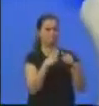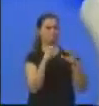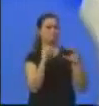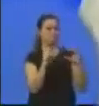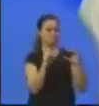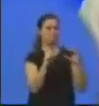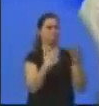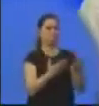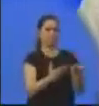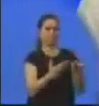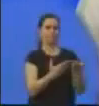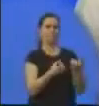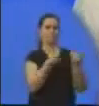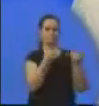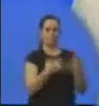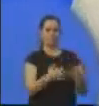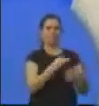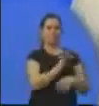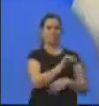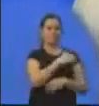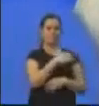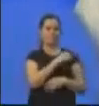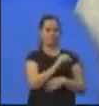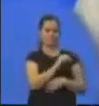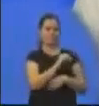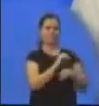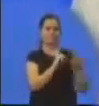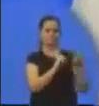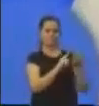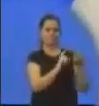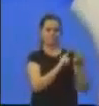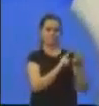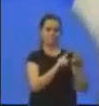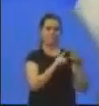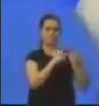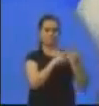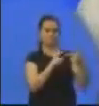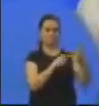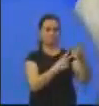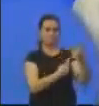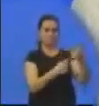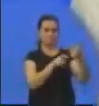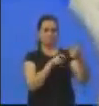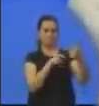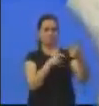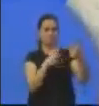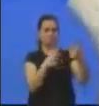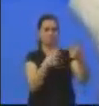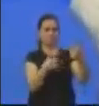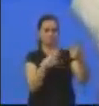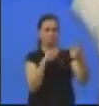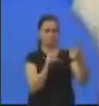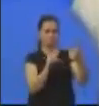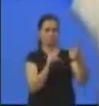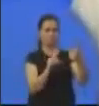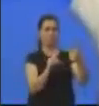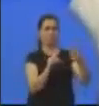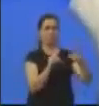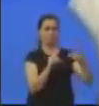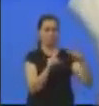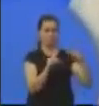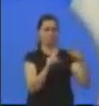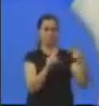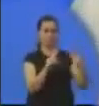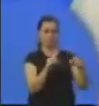Vamos ver. A minha função é 5 sobre 2x menos 10. Bom, quando x vai